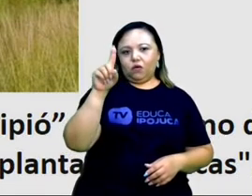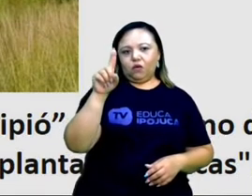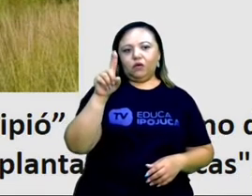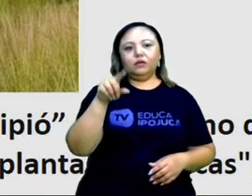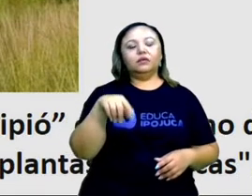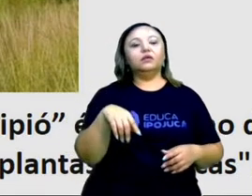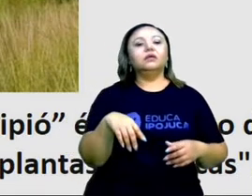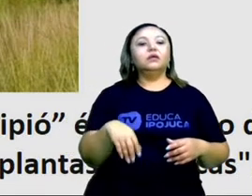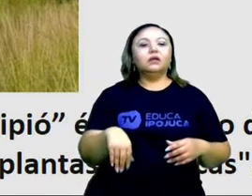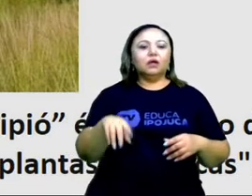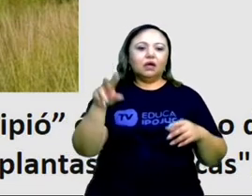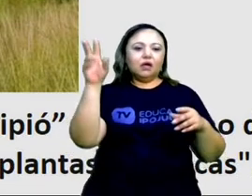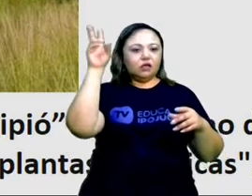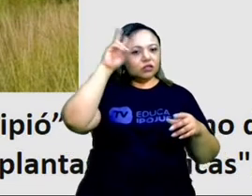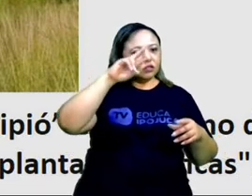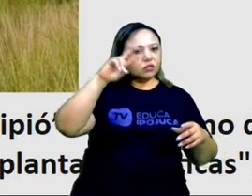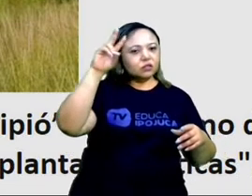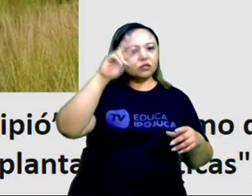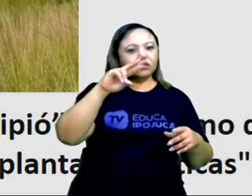da